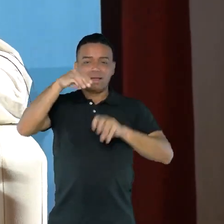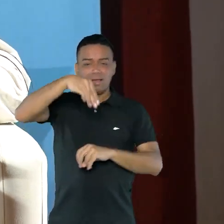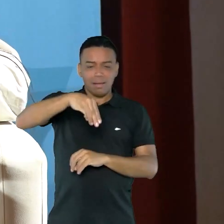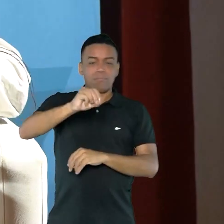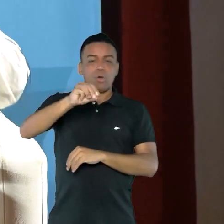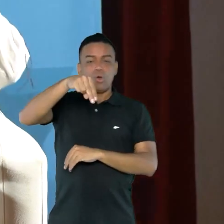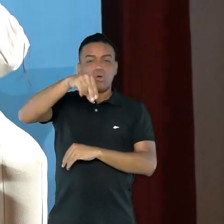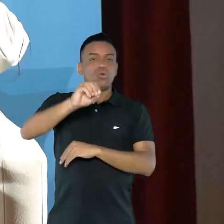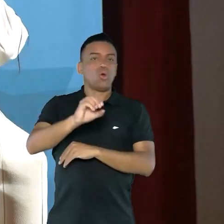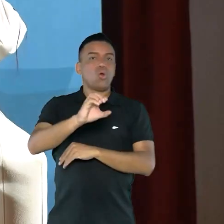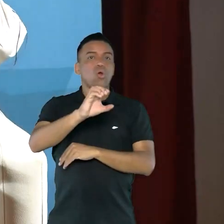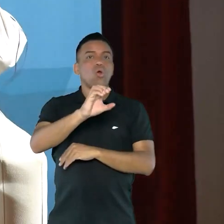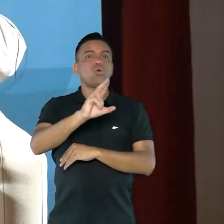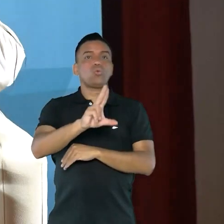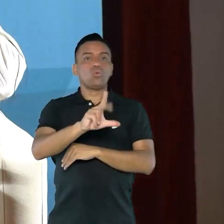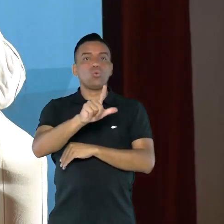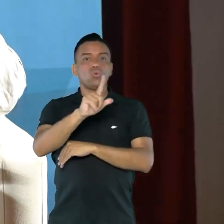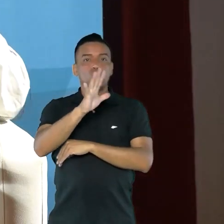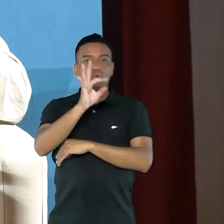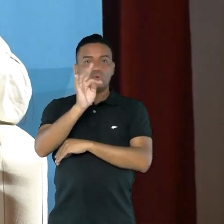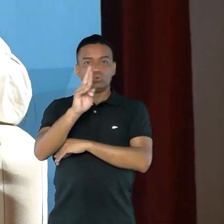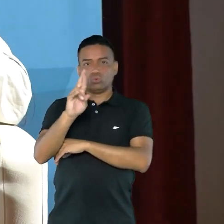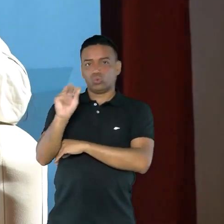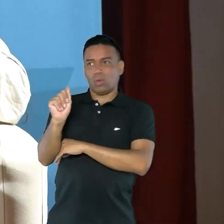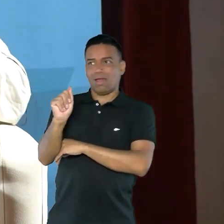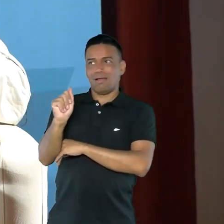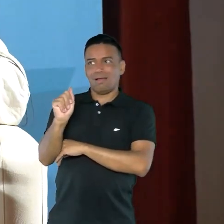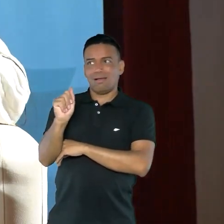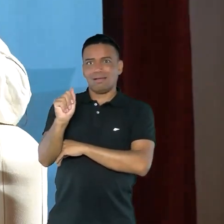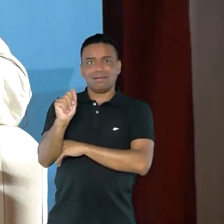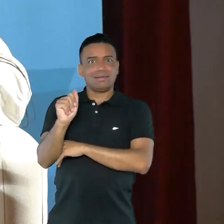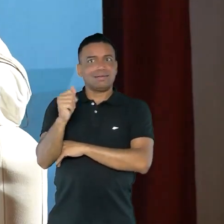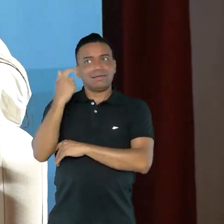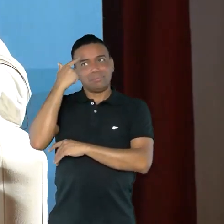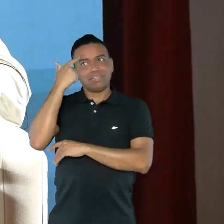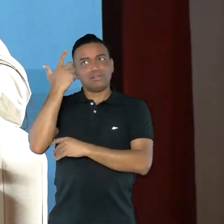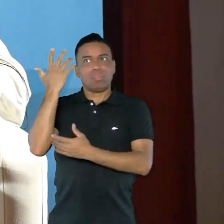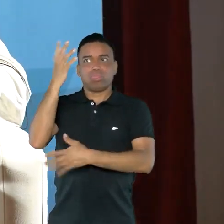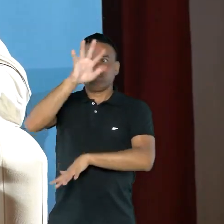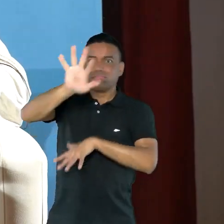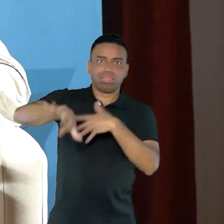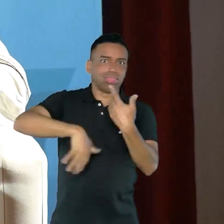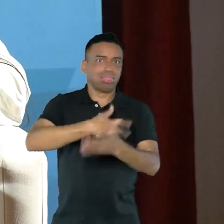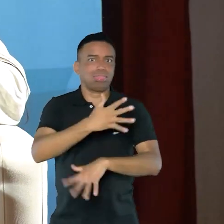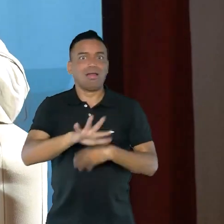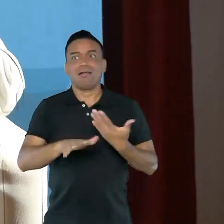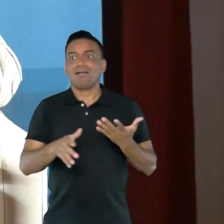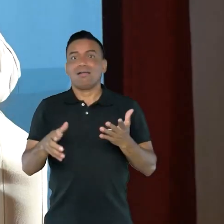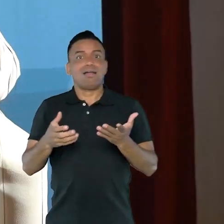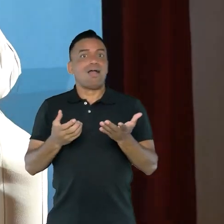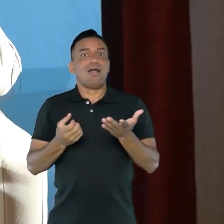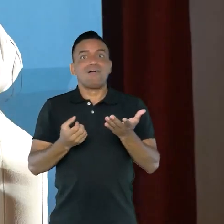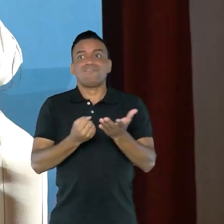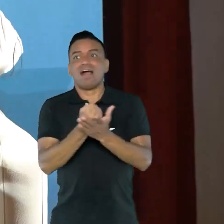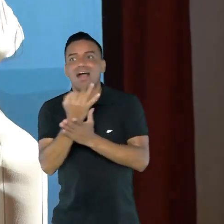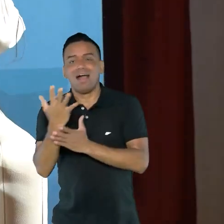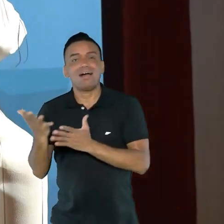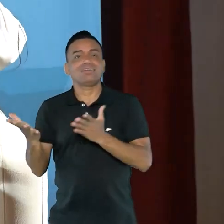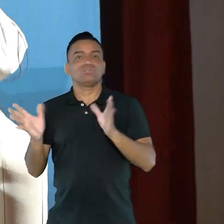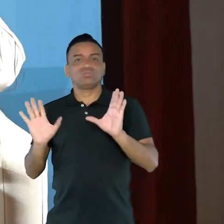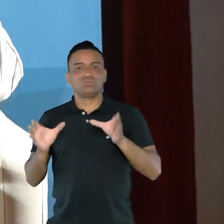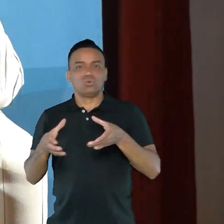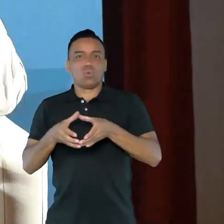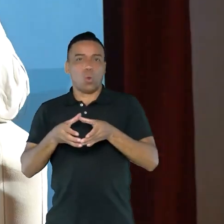Então, imaginem o caos que seria, né, a reação que haveria de muitos grupos se houvesse um